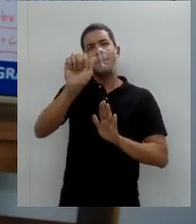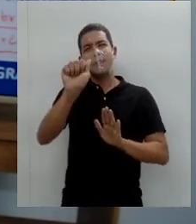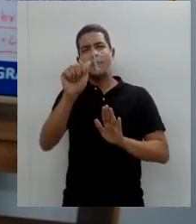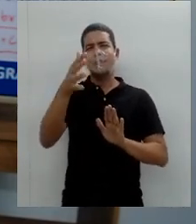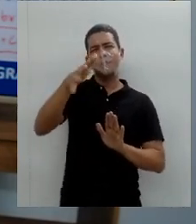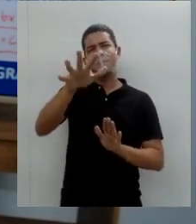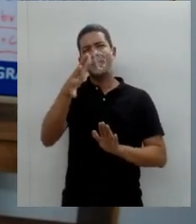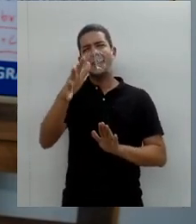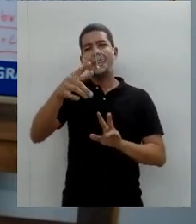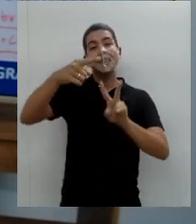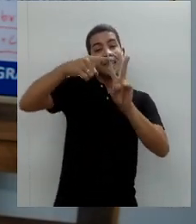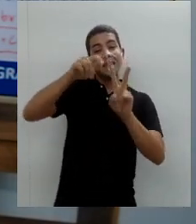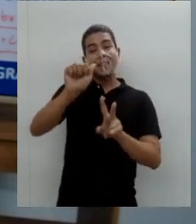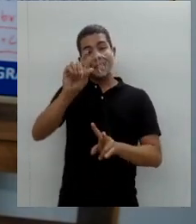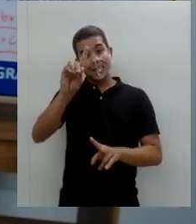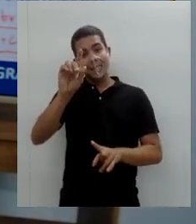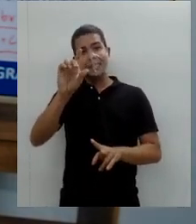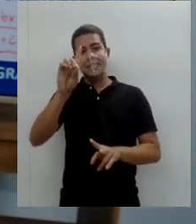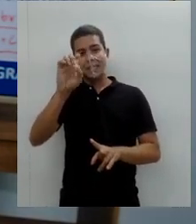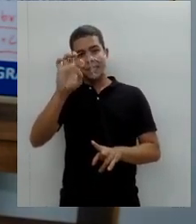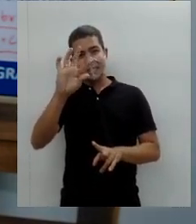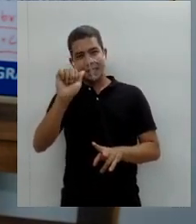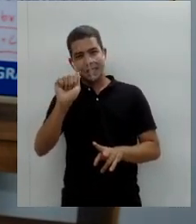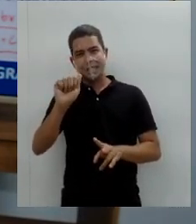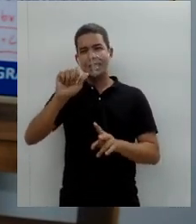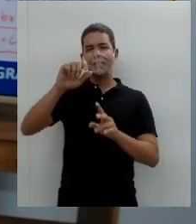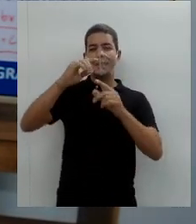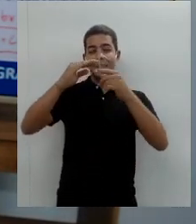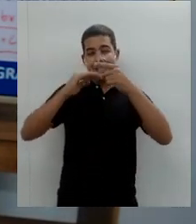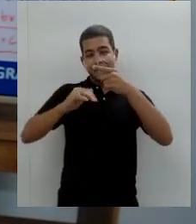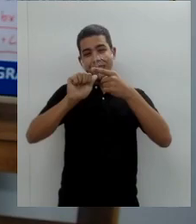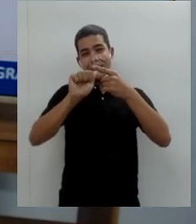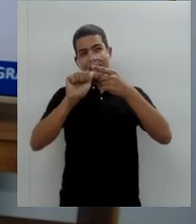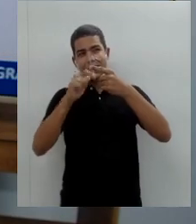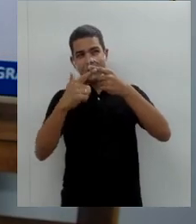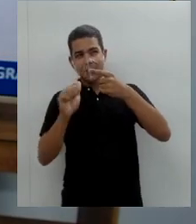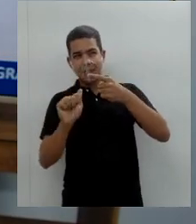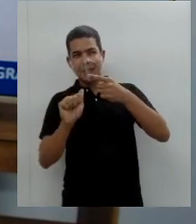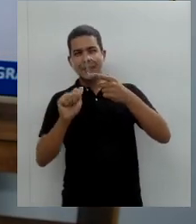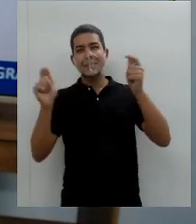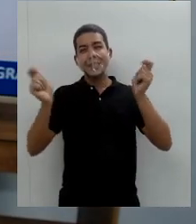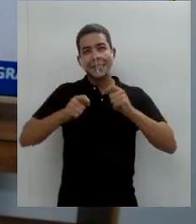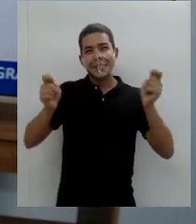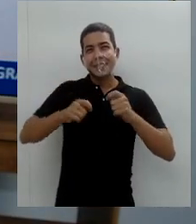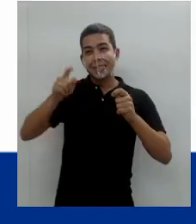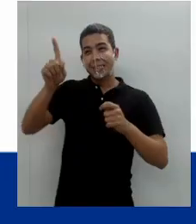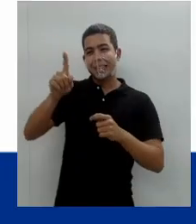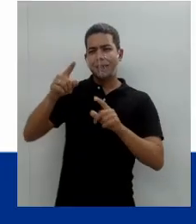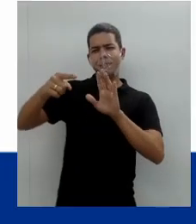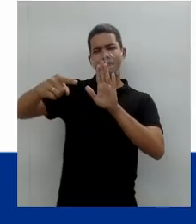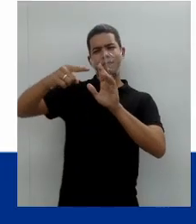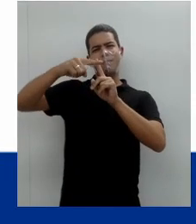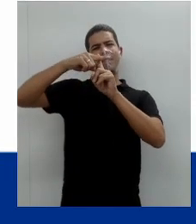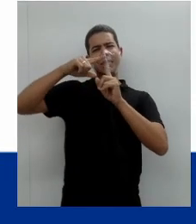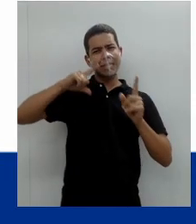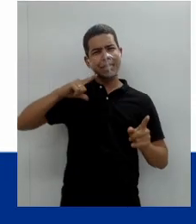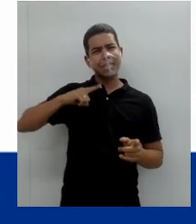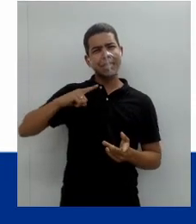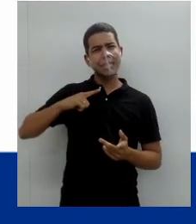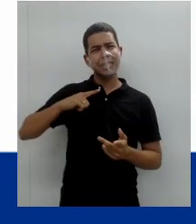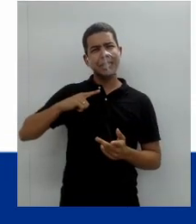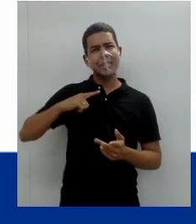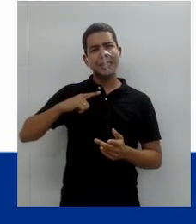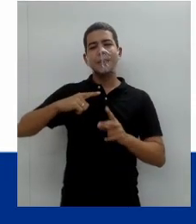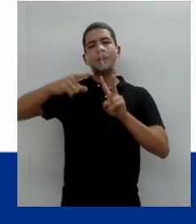ou menos raiz de delta sobre 2a. Se o delta da questão for positivo, tela geral,